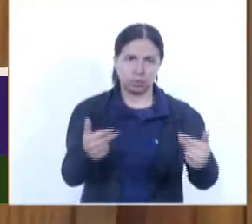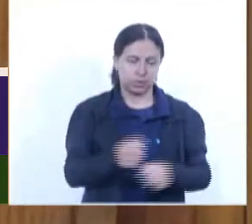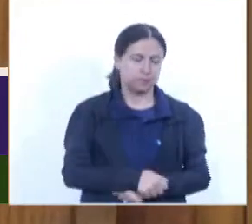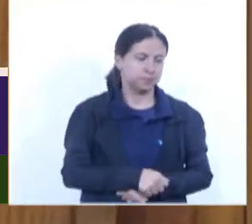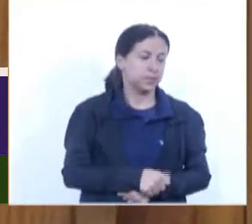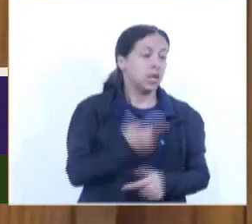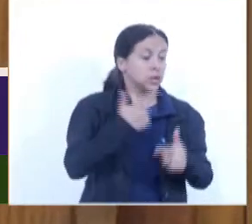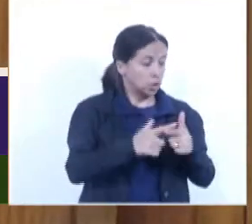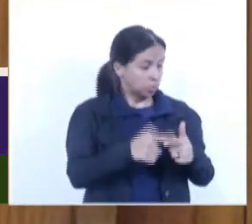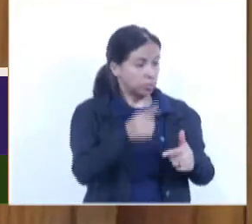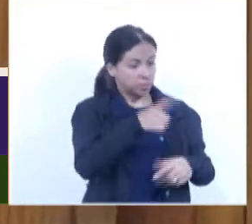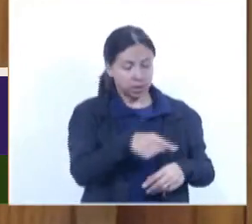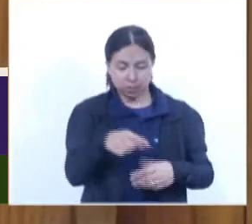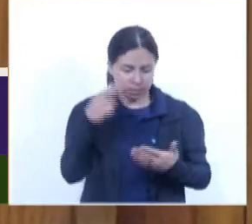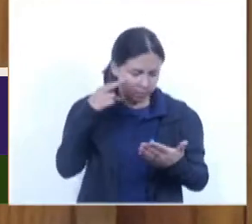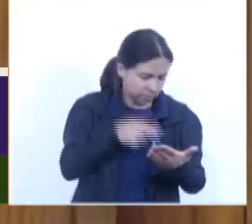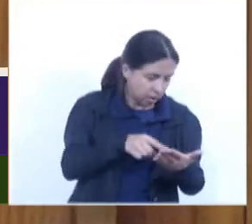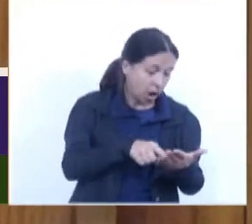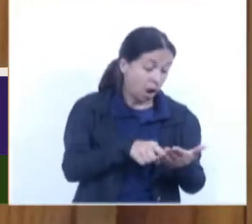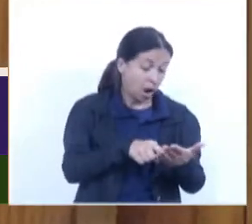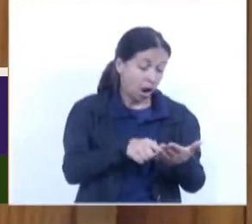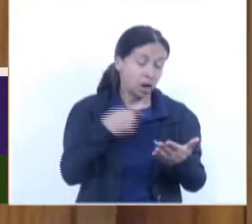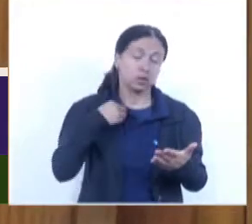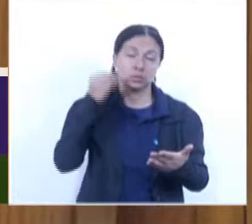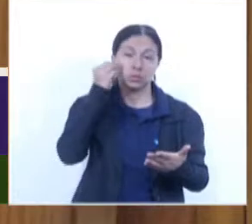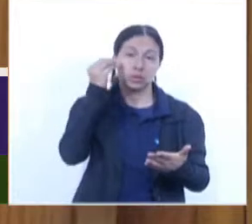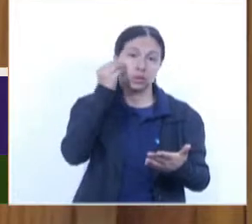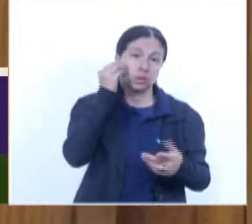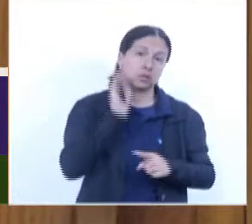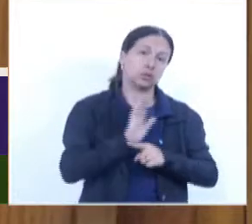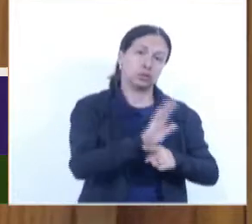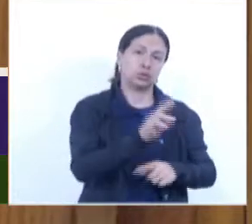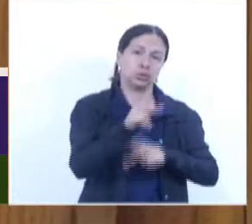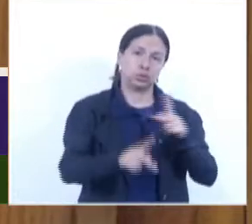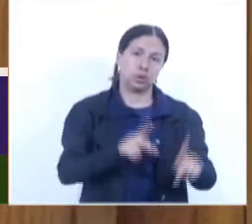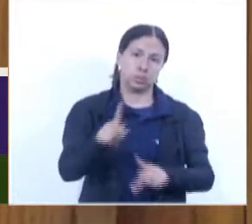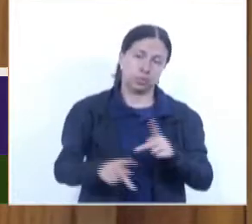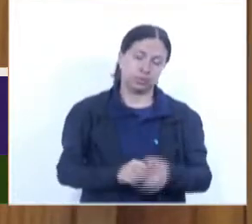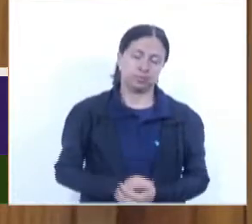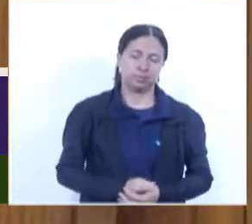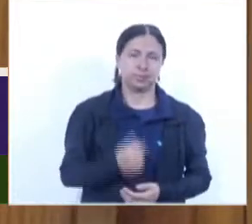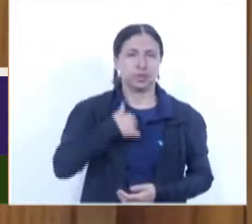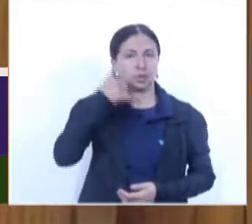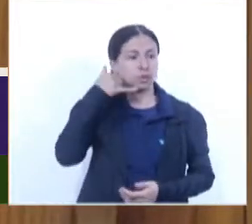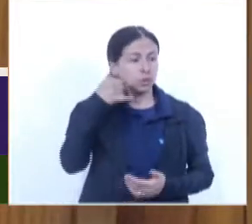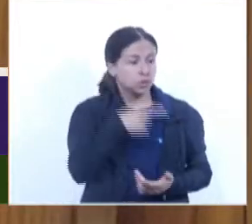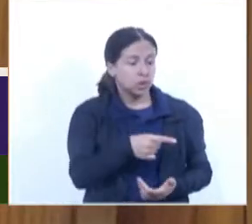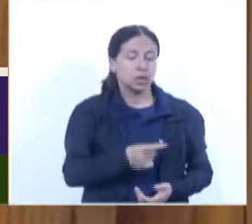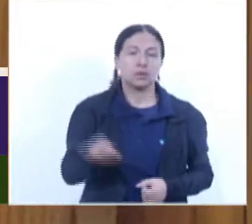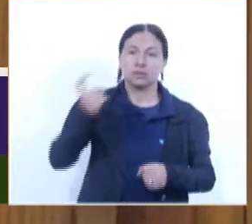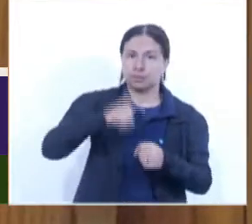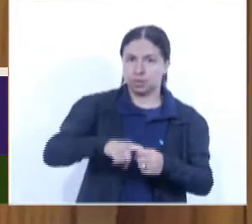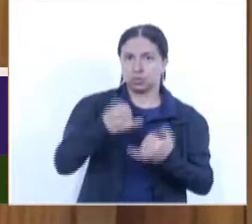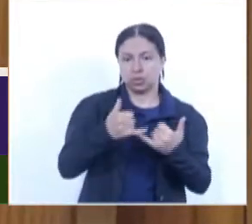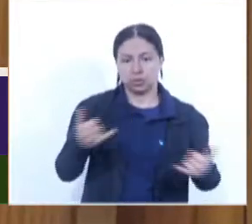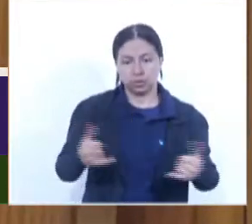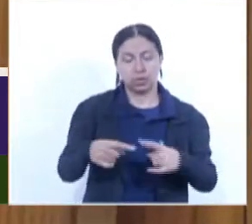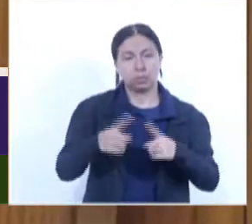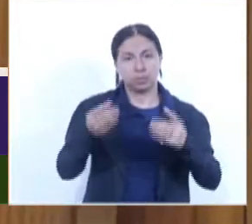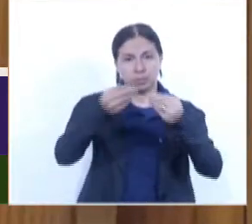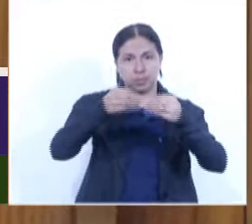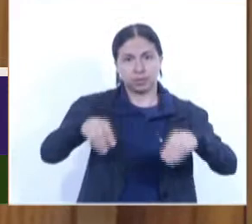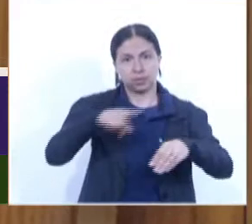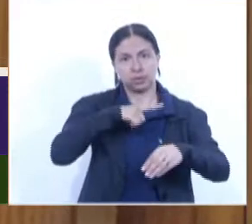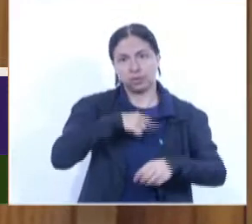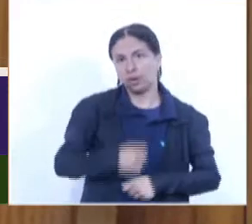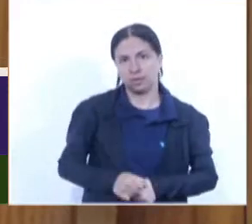a nossa população e entrei em contato voltou a energia mas a gente sabe do prejuízo depois a população tem